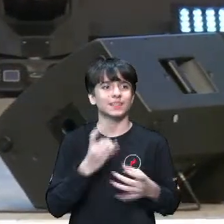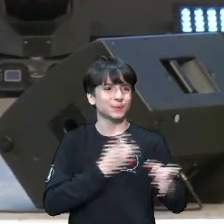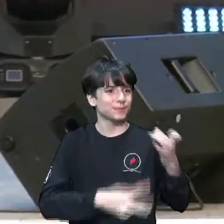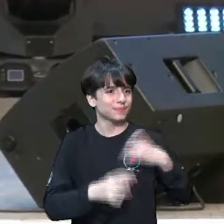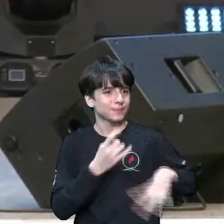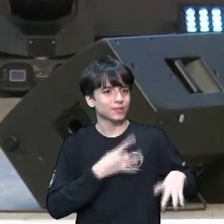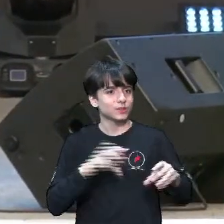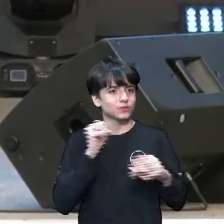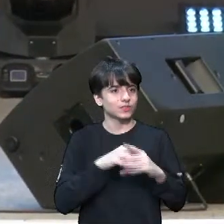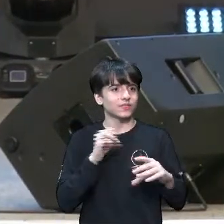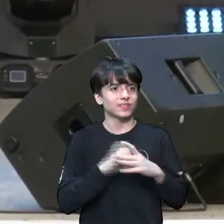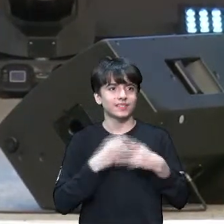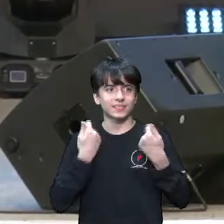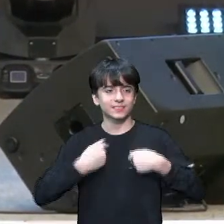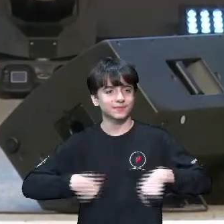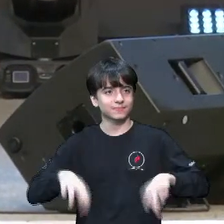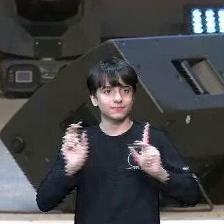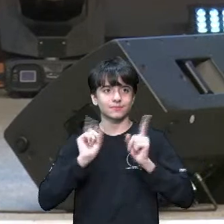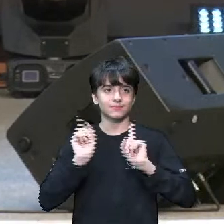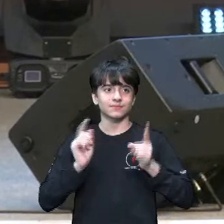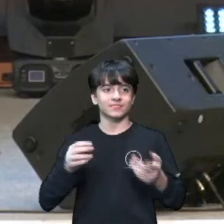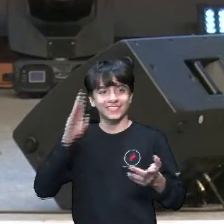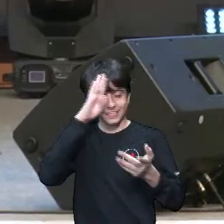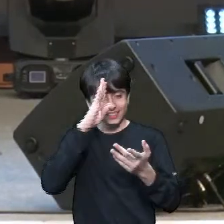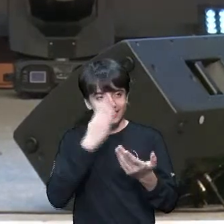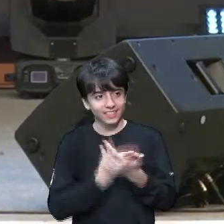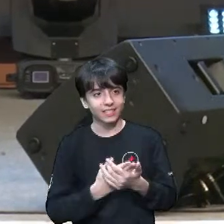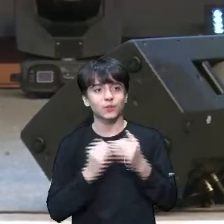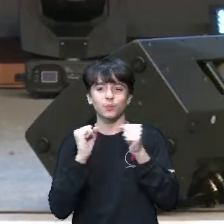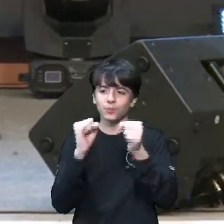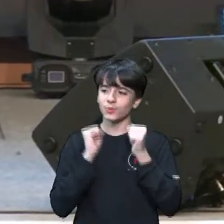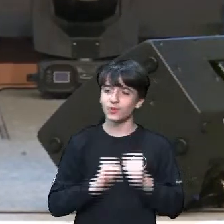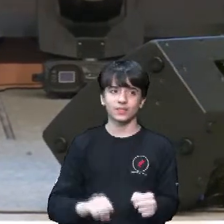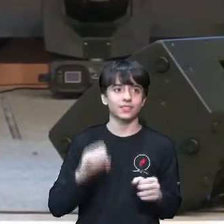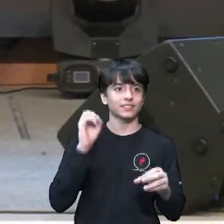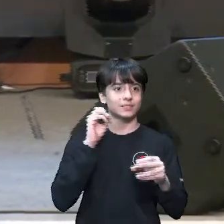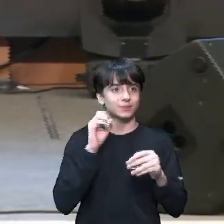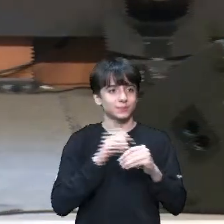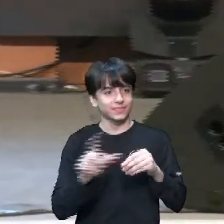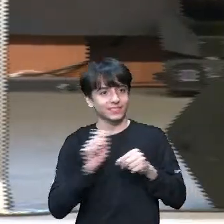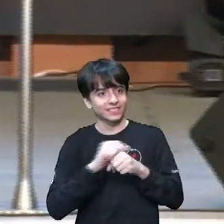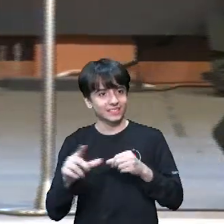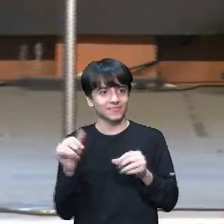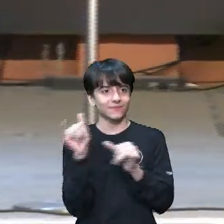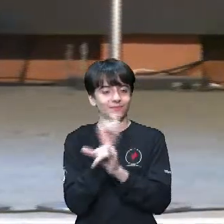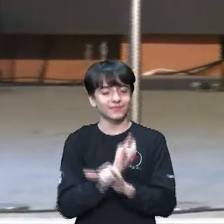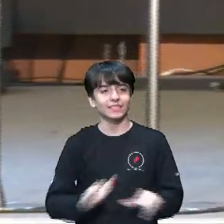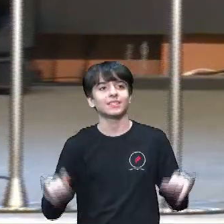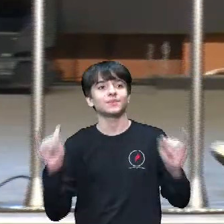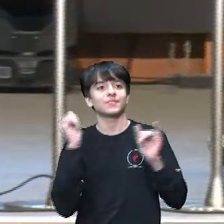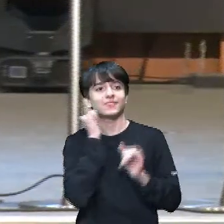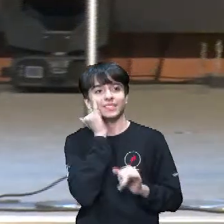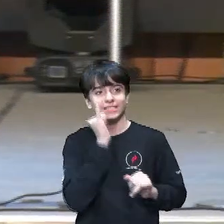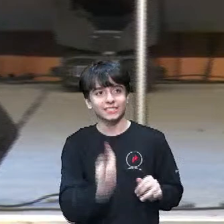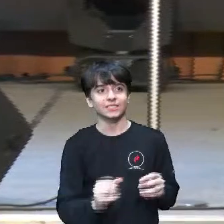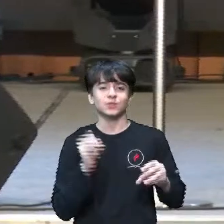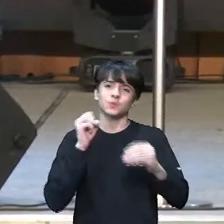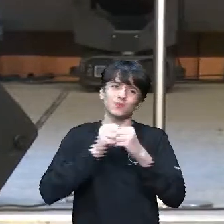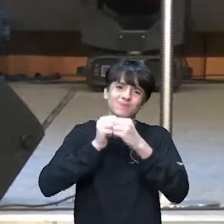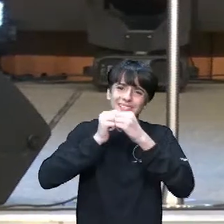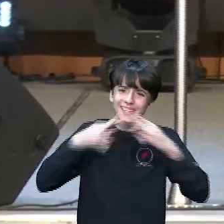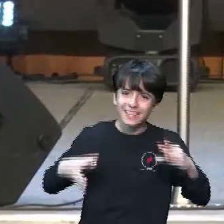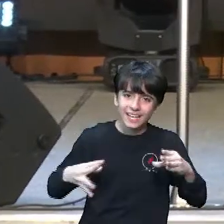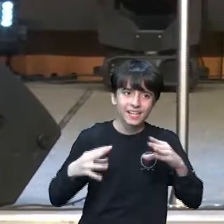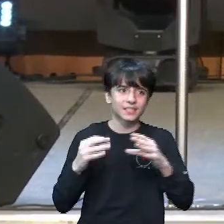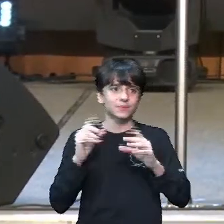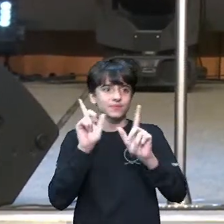ofertar, não tenha medo de dizimar, creia no poder de uma semente. Eu declaro, eu profetizo um milagre, um mover extraordinário de